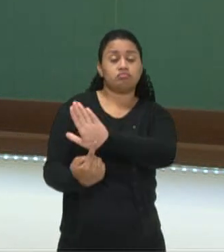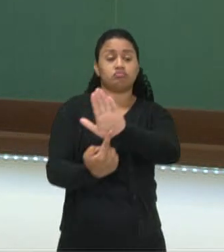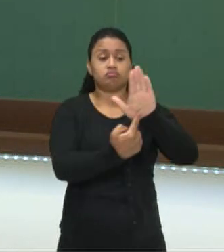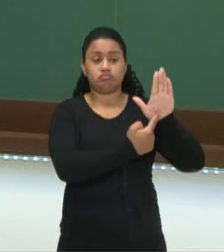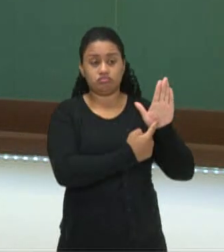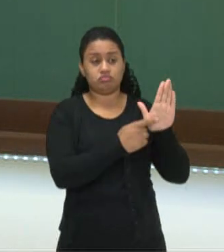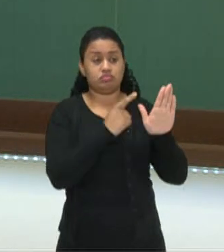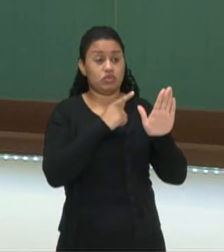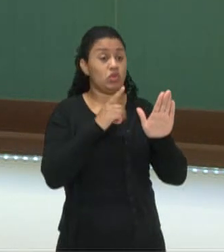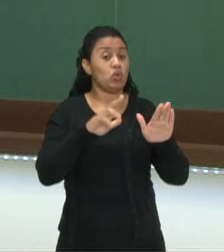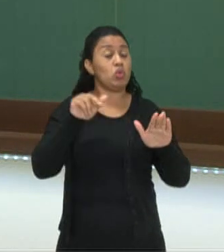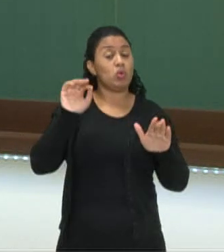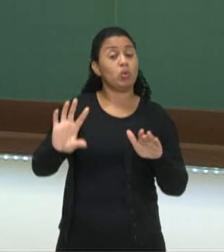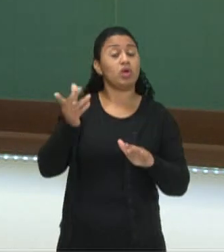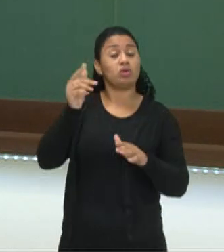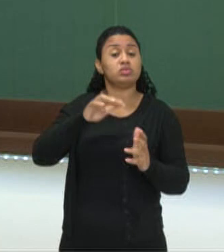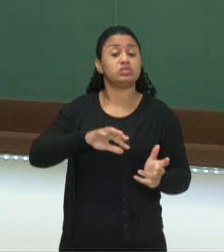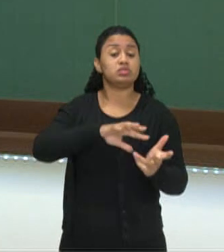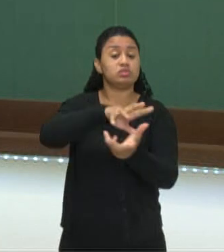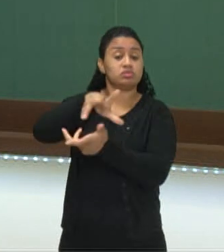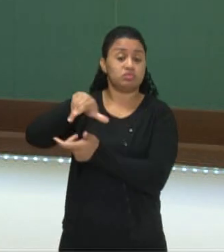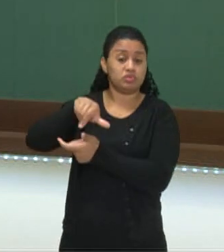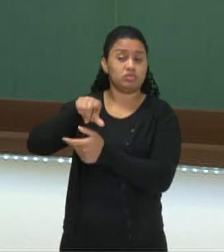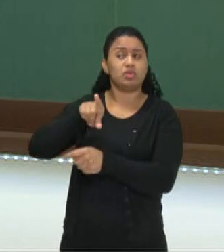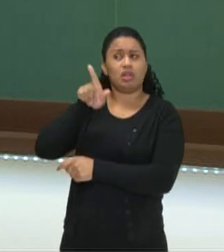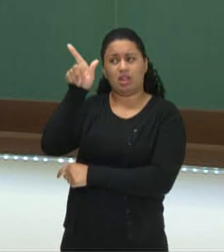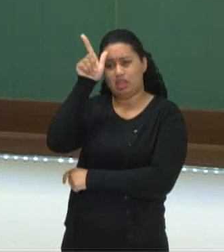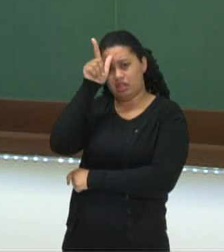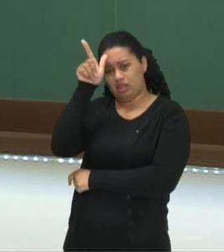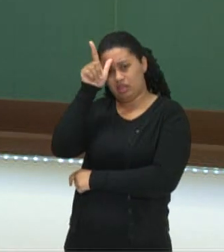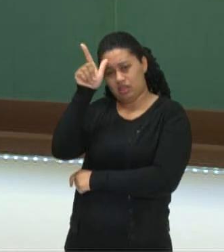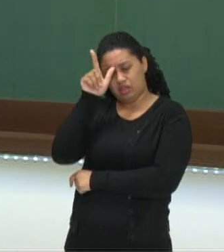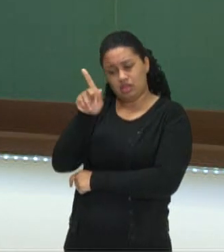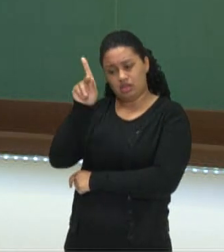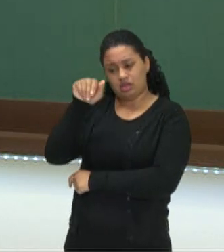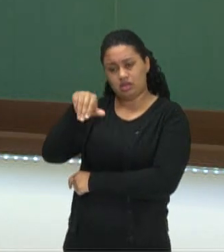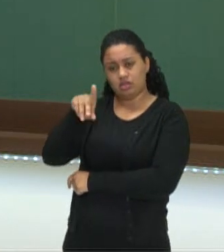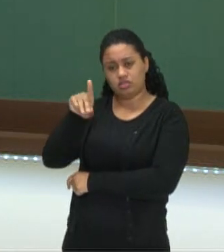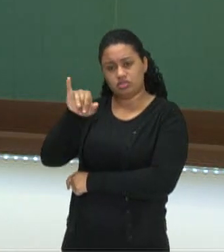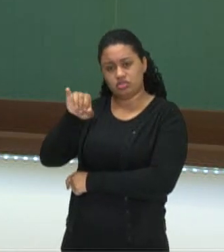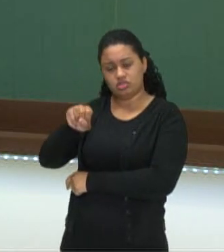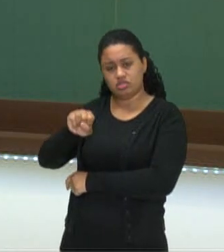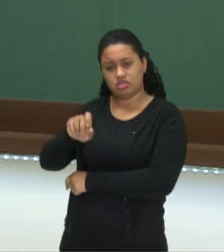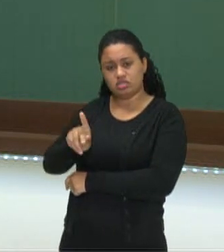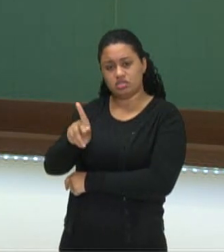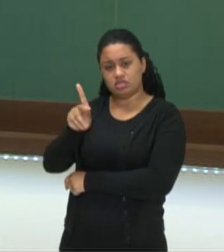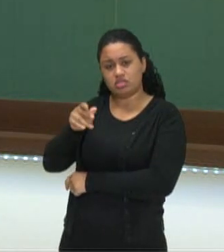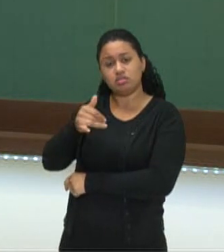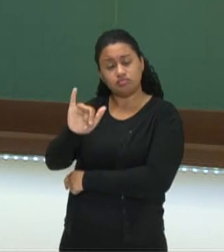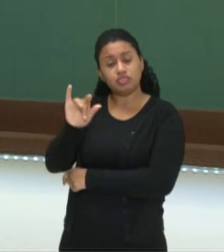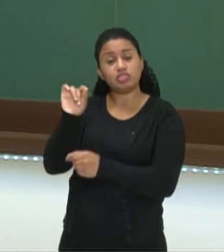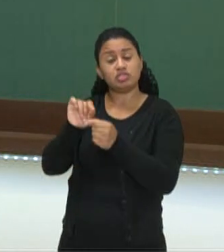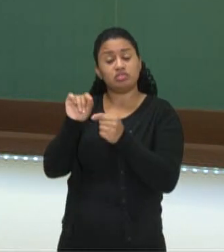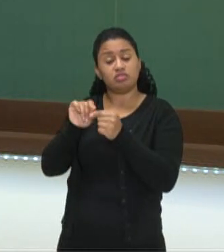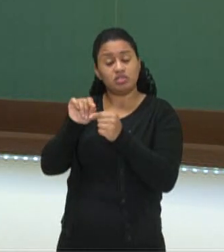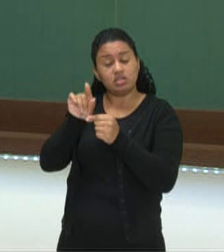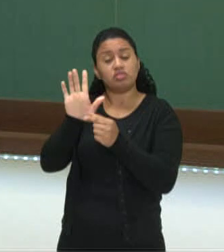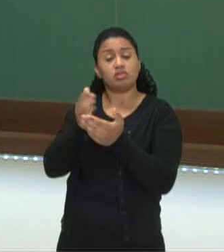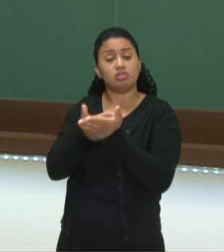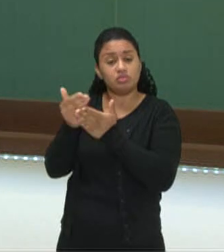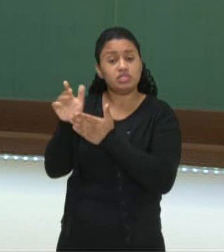acontecendo ali. Veja bem, na Alemanha, Kandinsky já estava fazendo revoluções. Já tinha se começado o expressionismo.